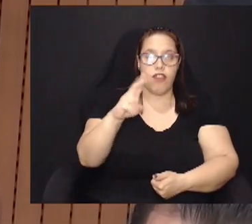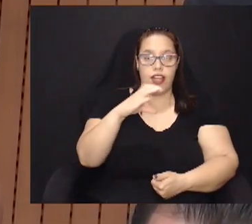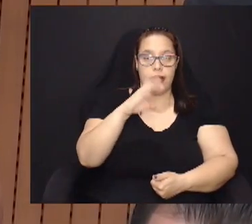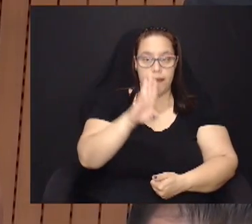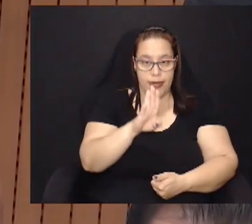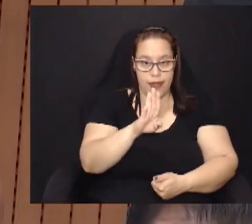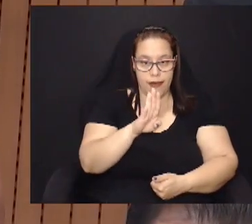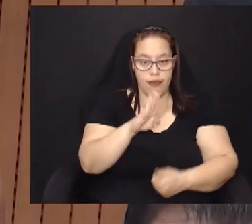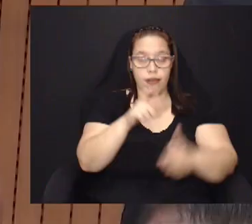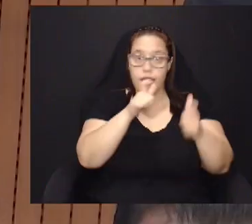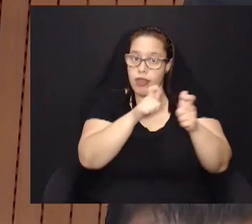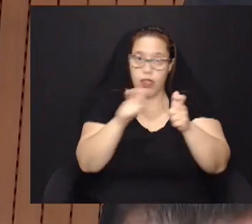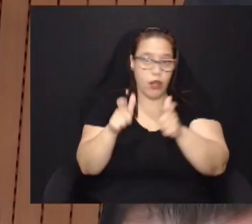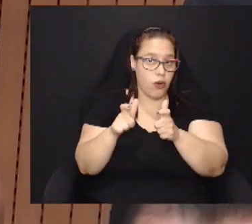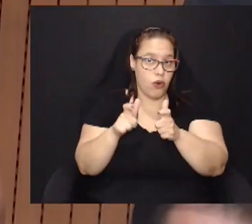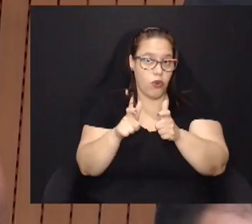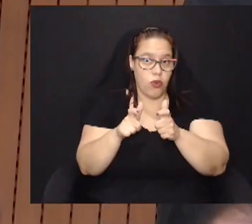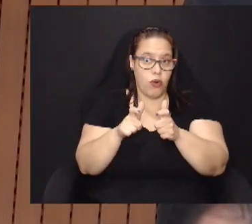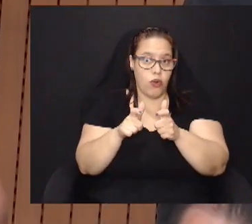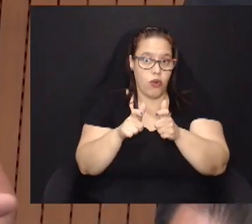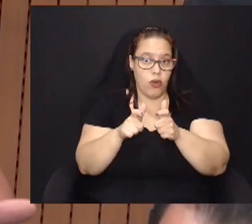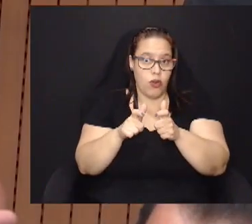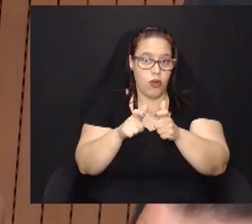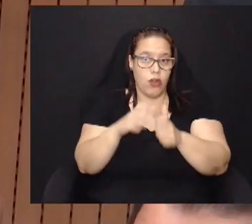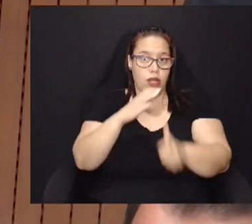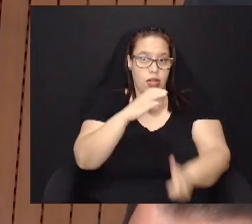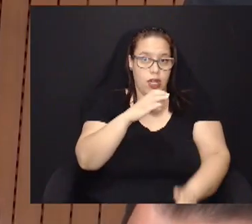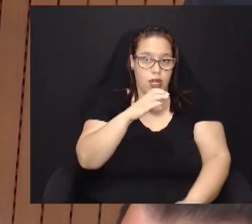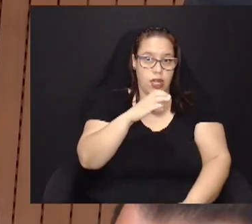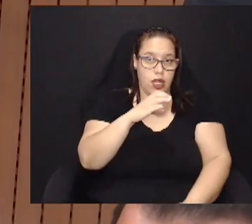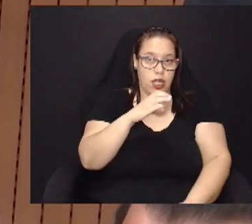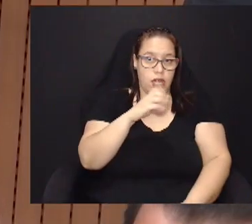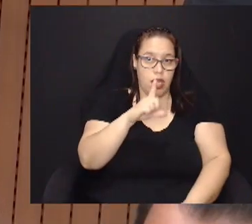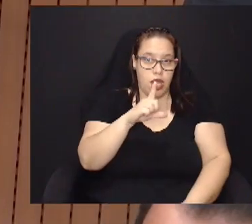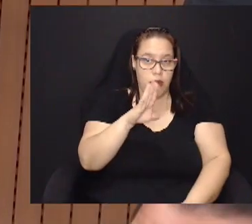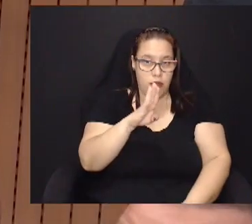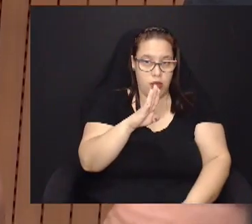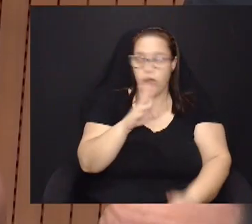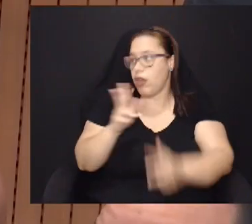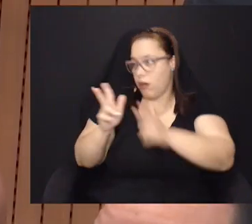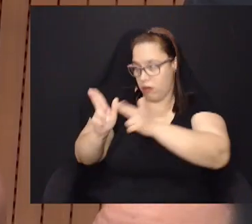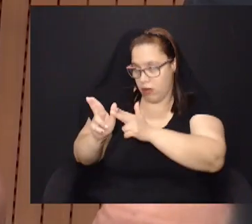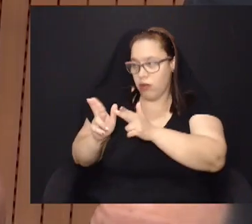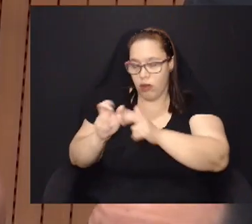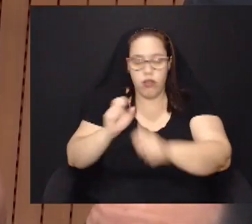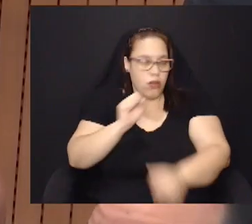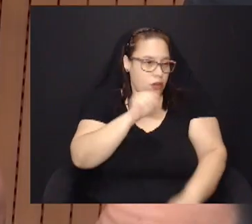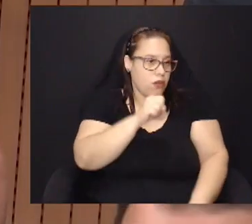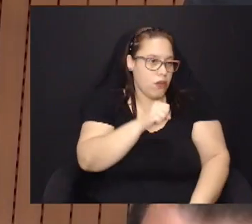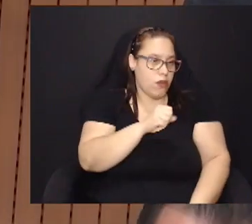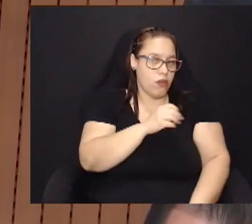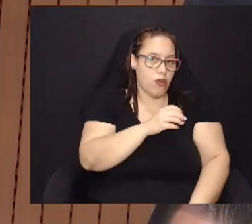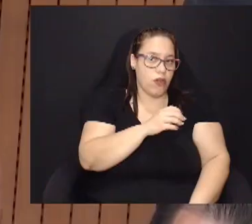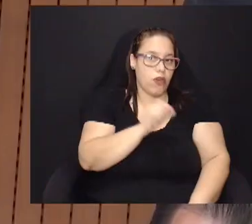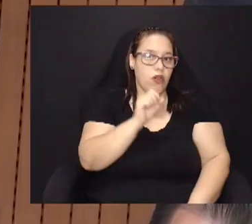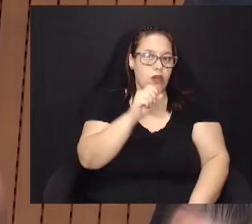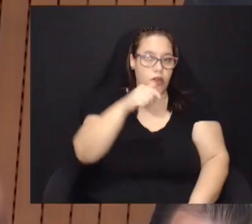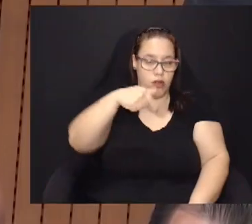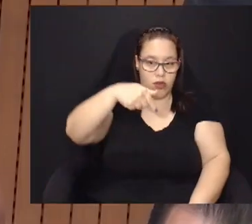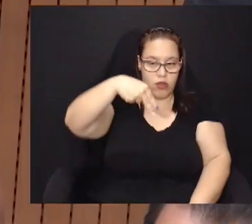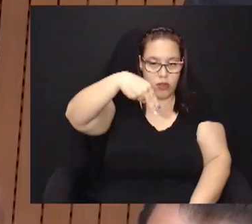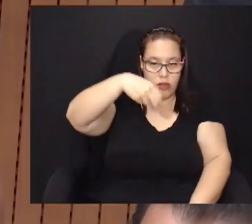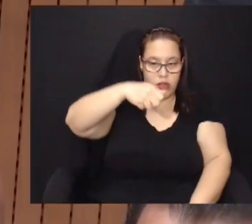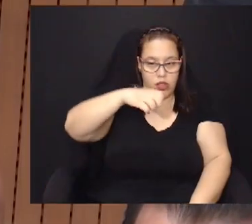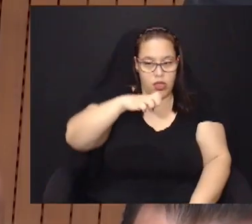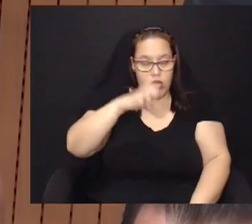Tem local que é o CLCB, Isso. que é a mesma coisa também. É a mesma coisa. Correto? Correto. O KNAI primário, que o nosso amigo acabou